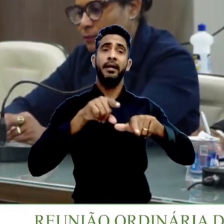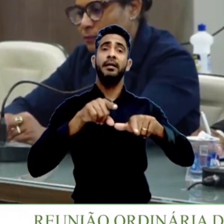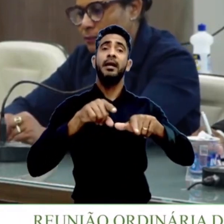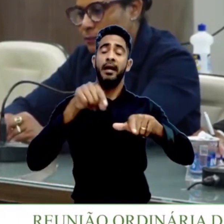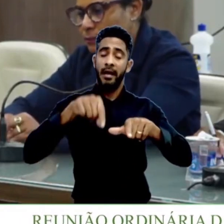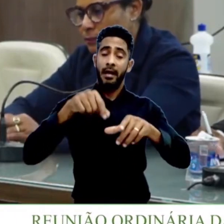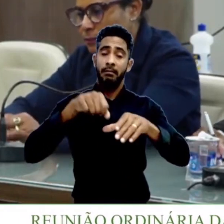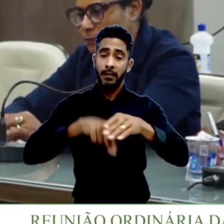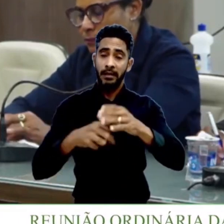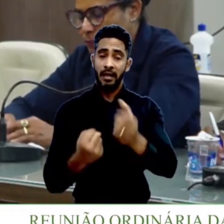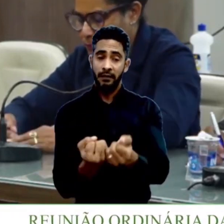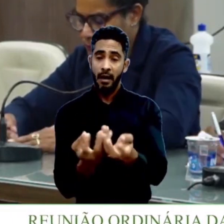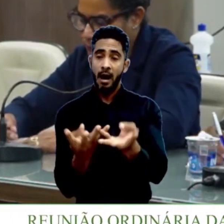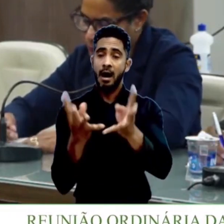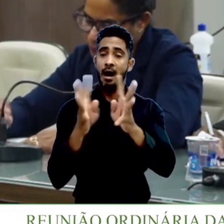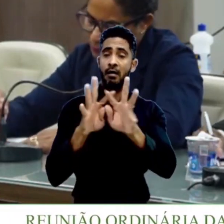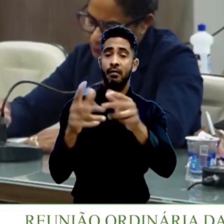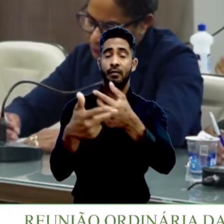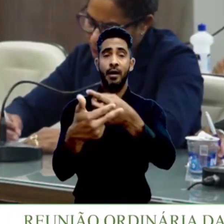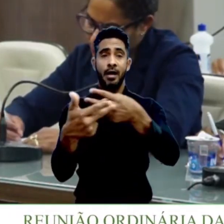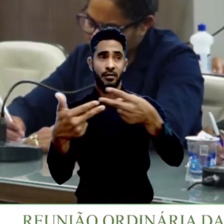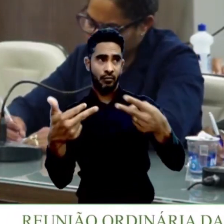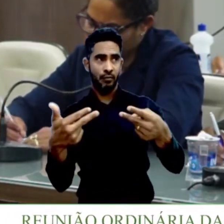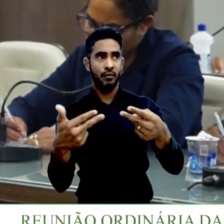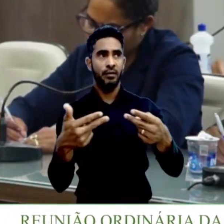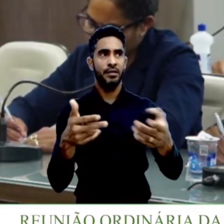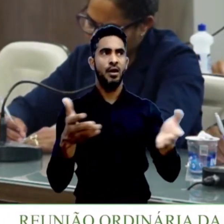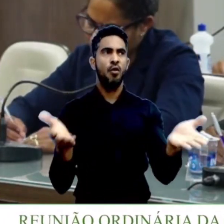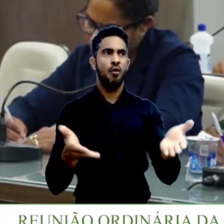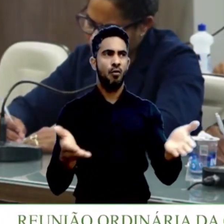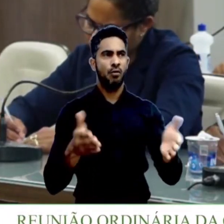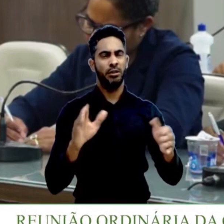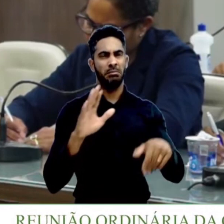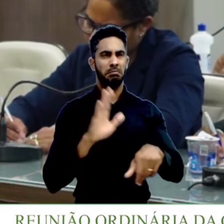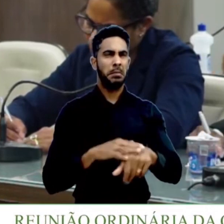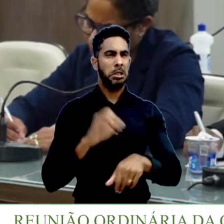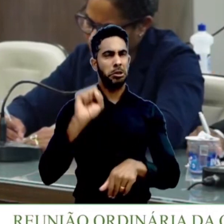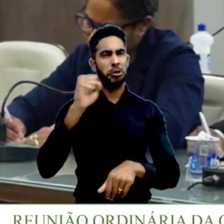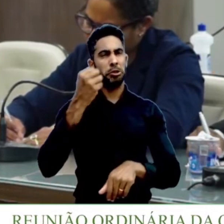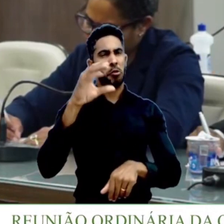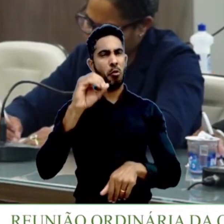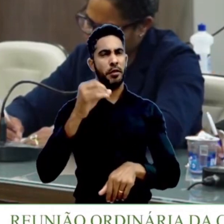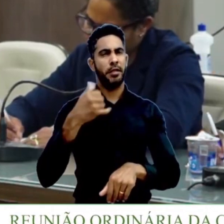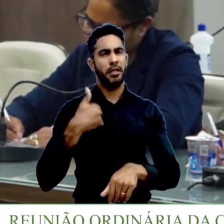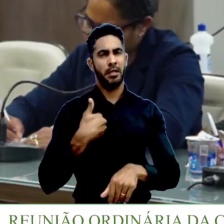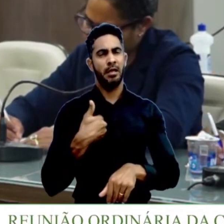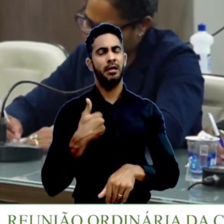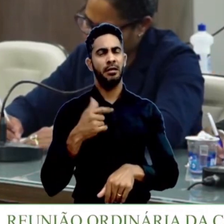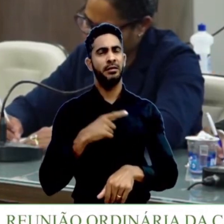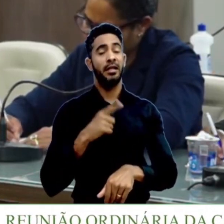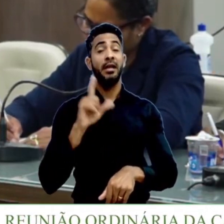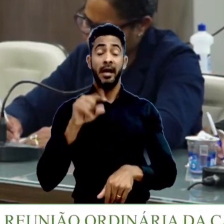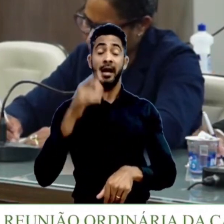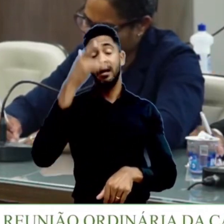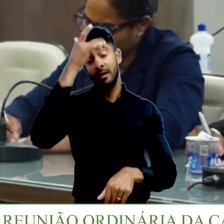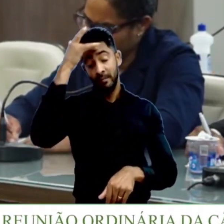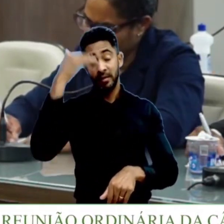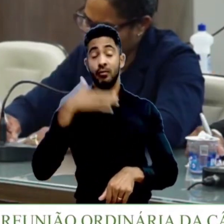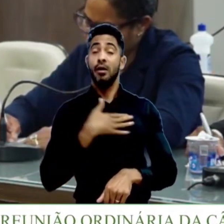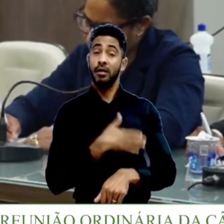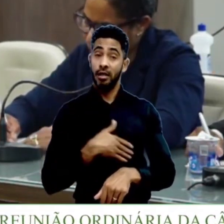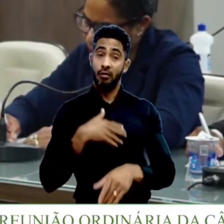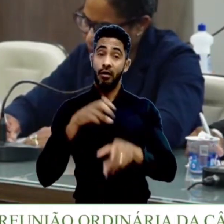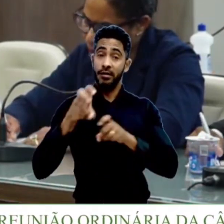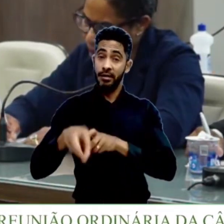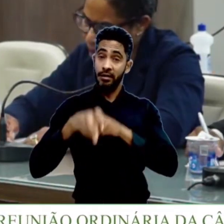hortas, produzia muito hortaliças, hoje ela está com mais de 80 anos hoje, mas é uma pessoa ainda que gosta da agricultura